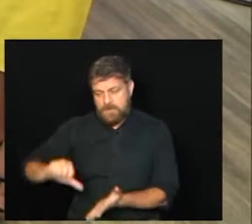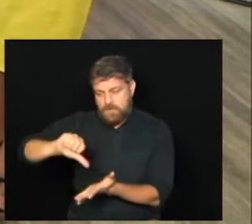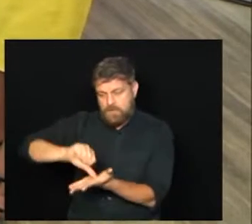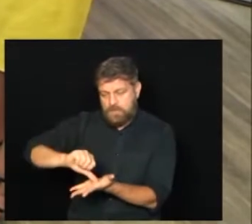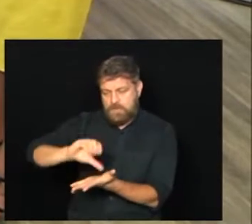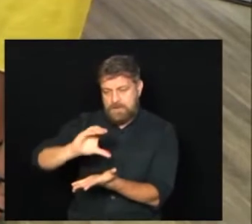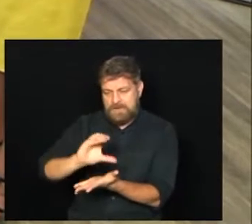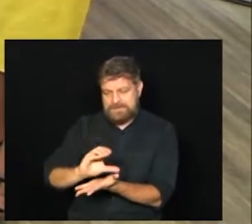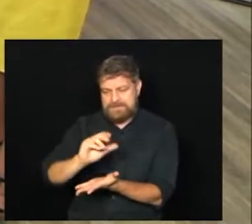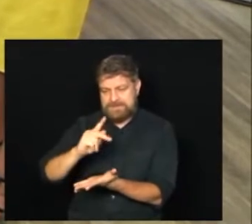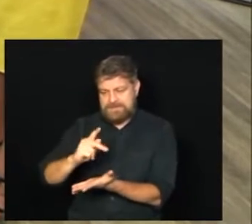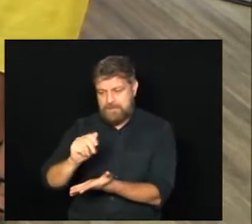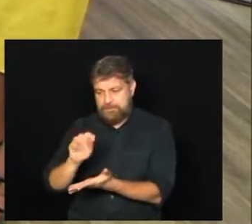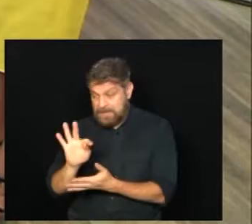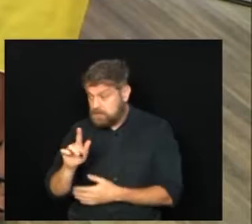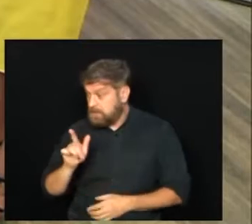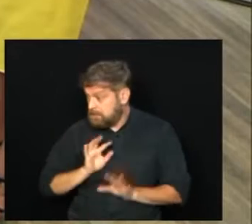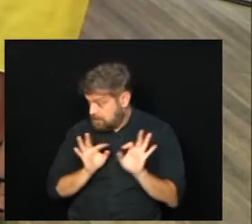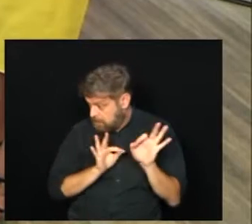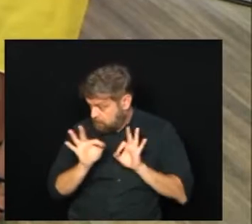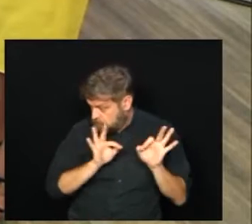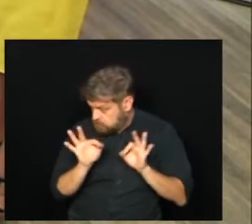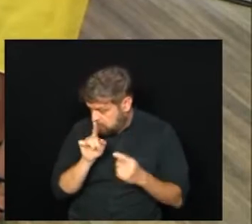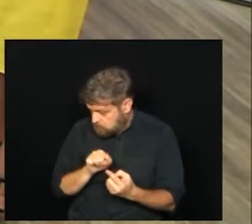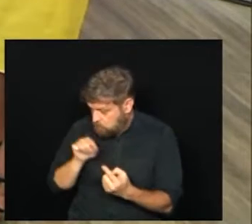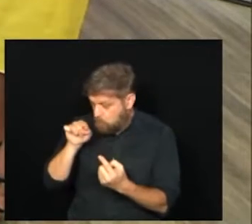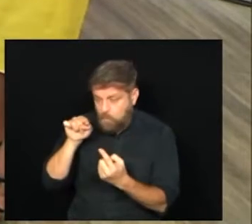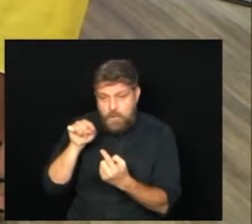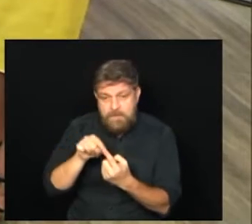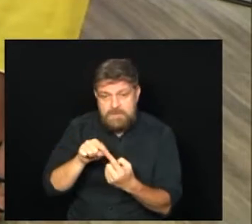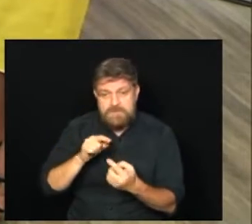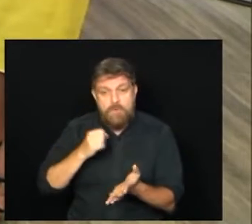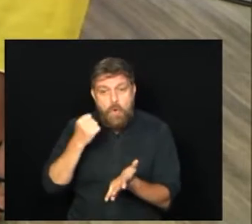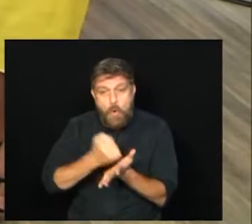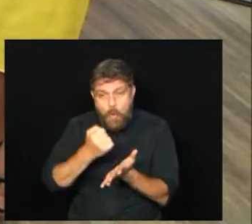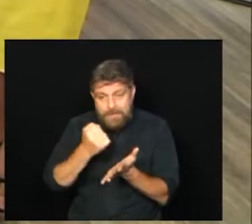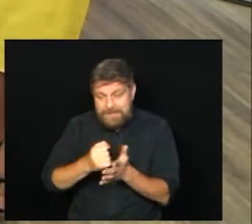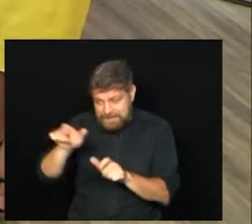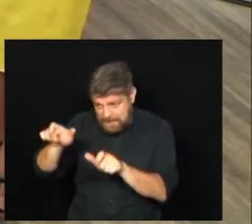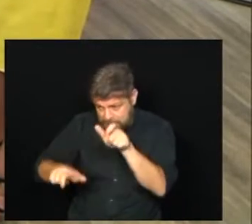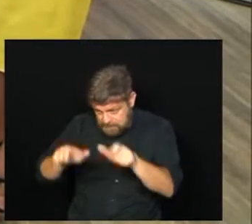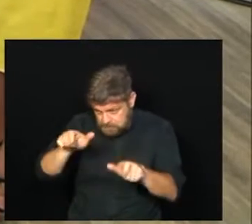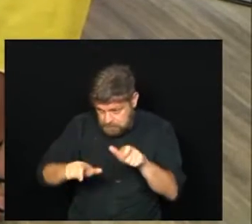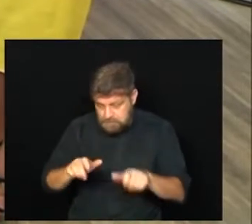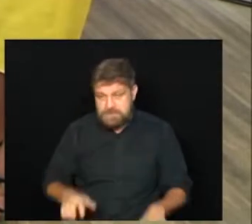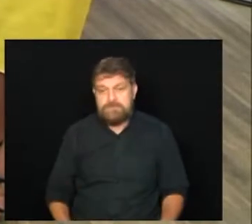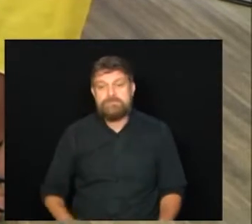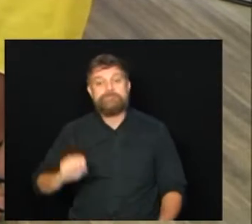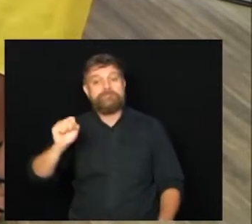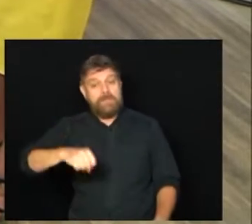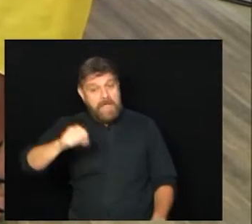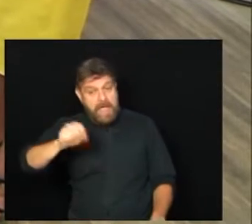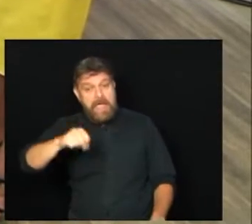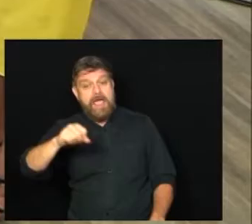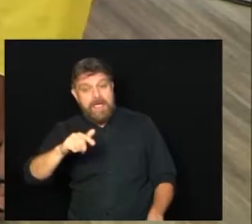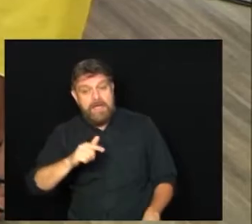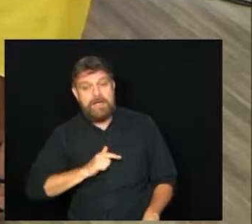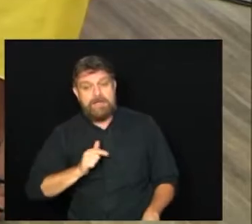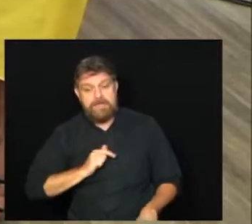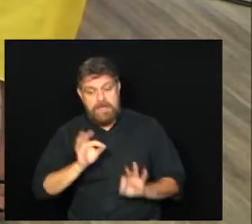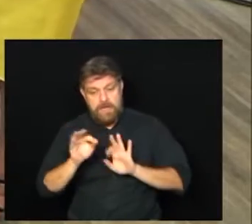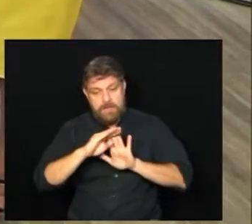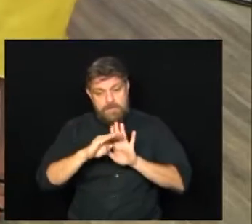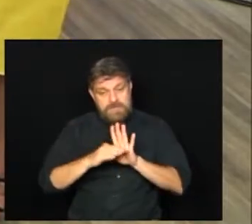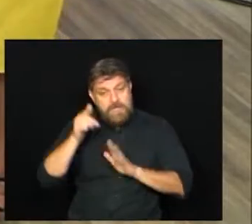Campinas, e tem mais projeto relacionado à contratação de pessoas para a cidade. Isso mesmo, um projeto que foi